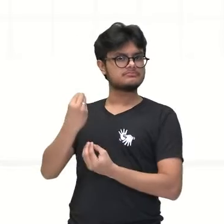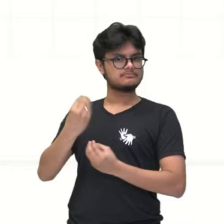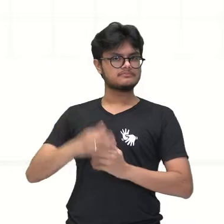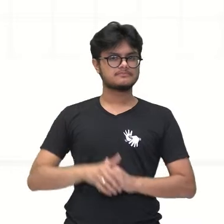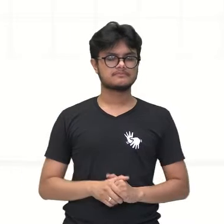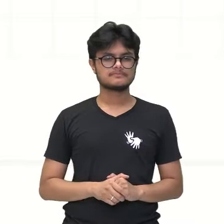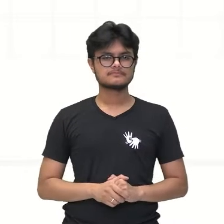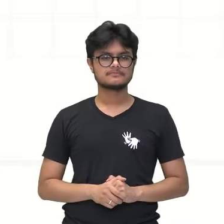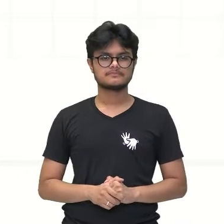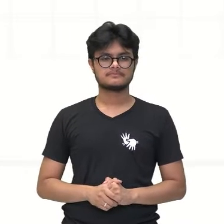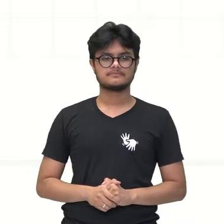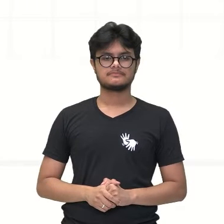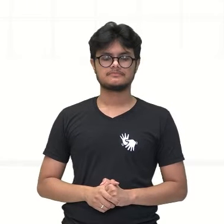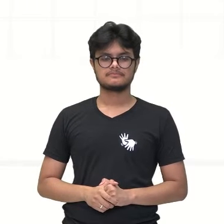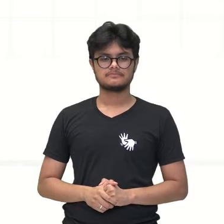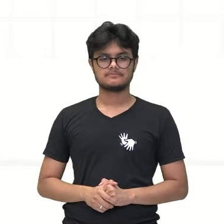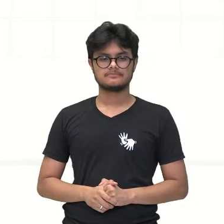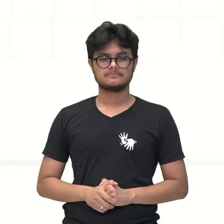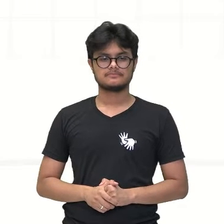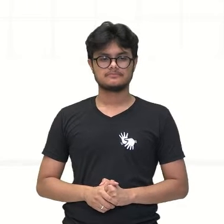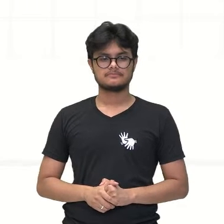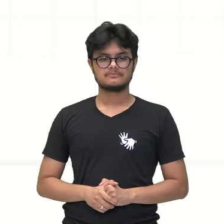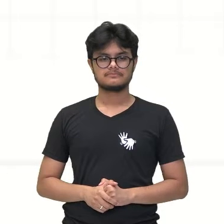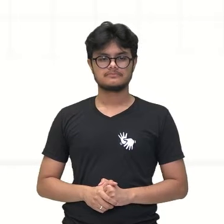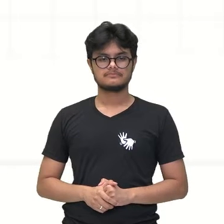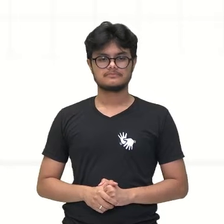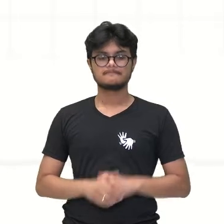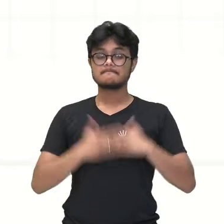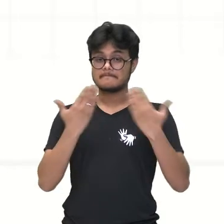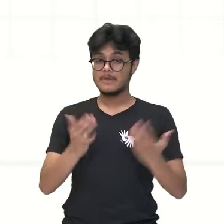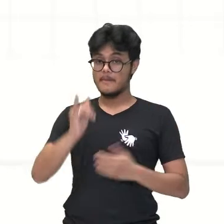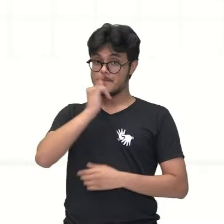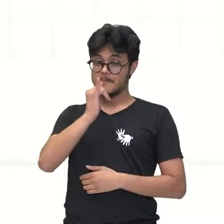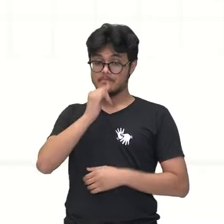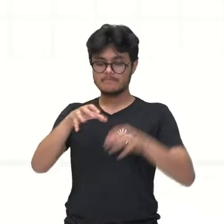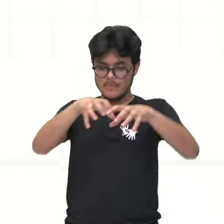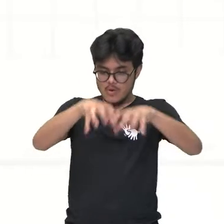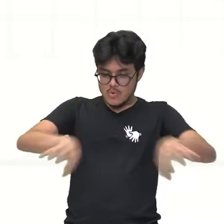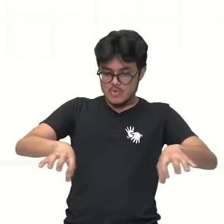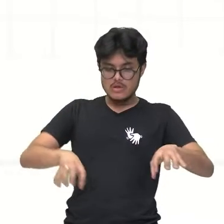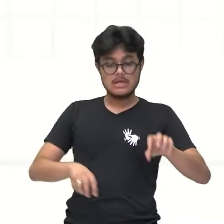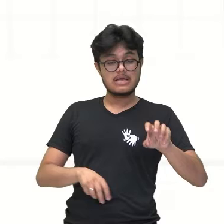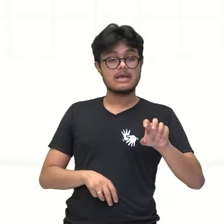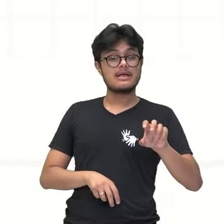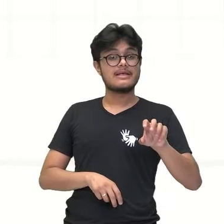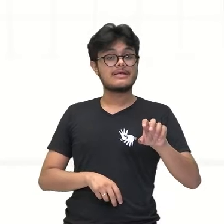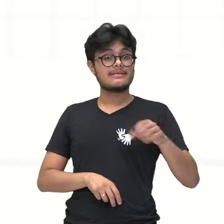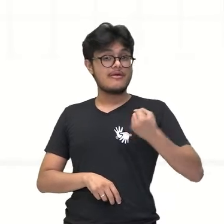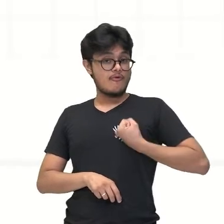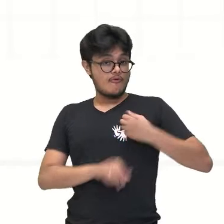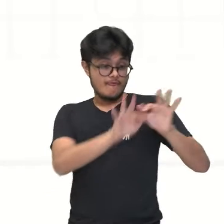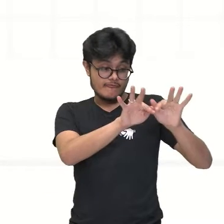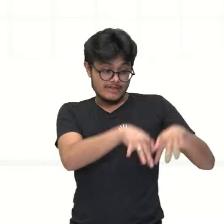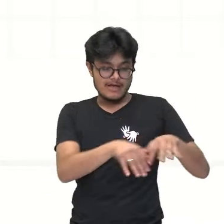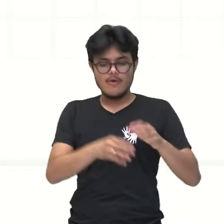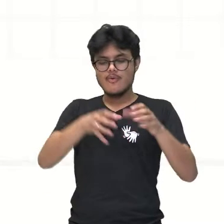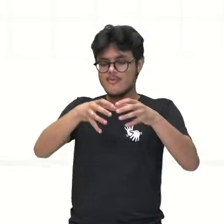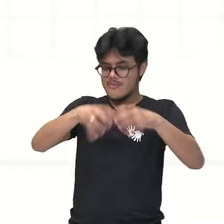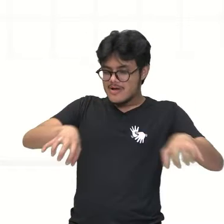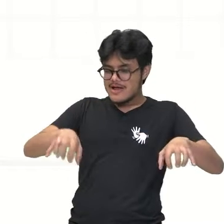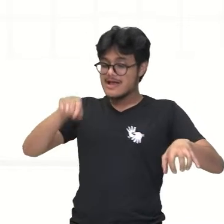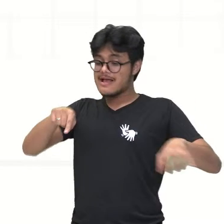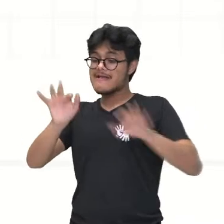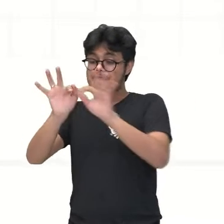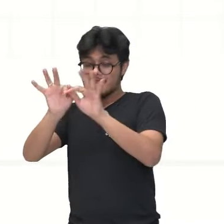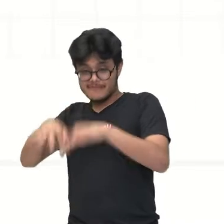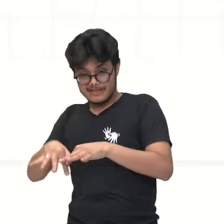número par? A gente vai pegar aqui, ó, o último da primeira metade e o primeiro da segunda metade, ou seja, a